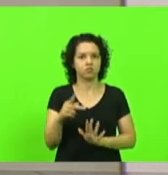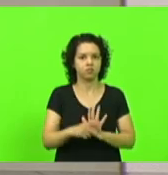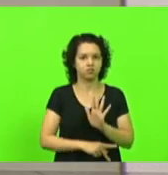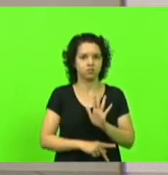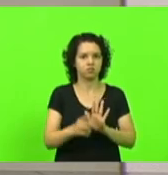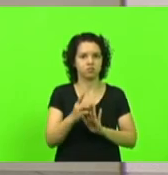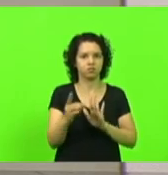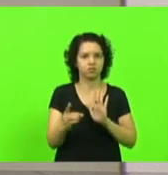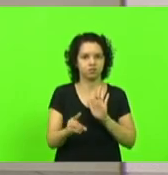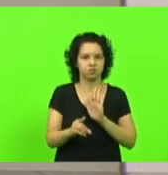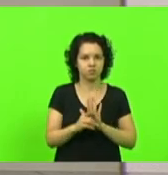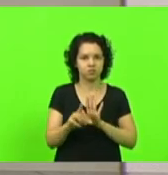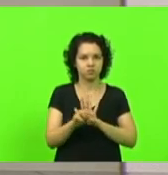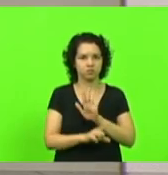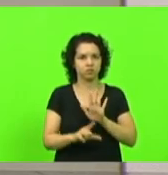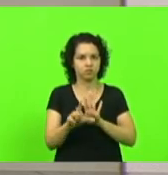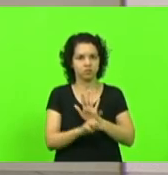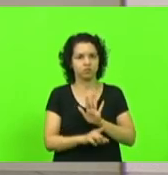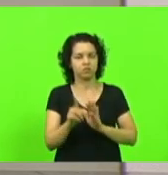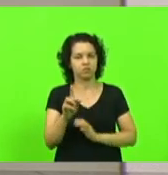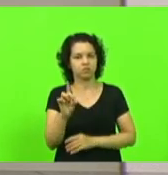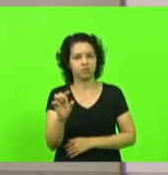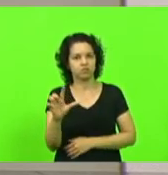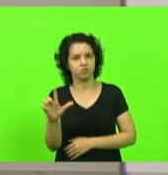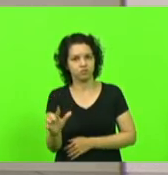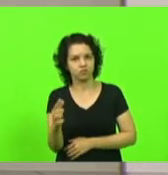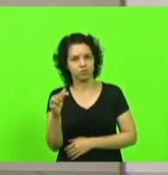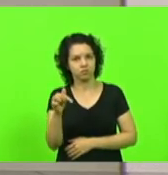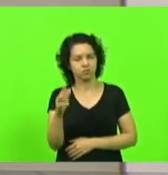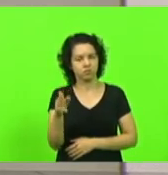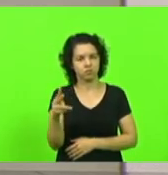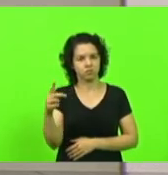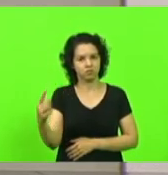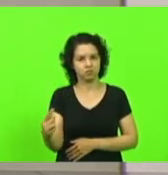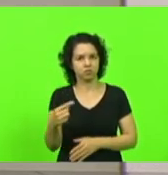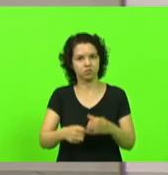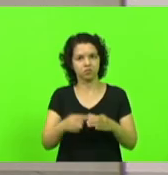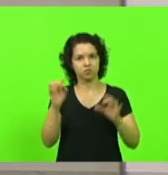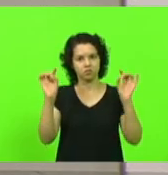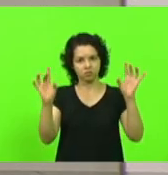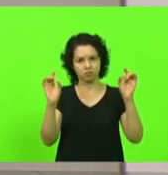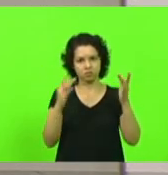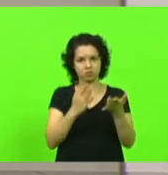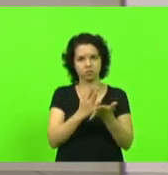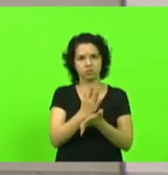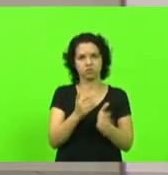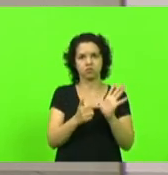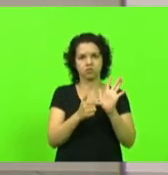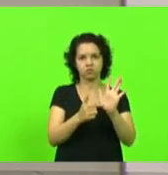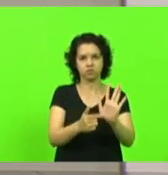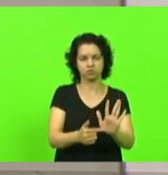decreto legislativo PDL 7.0/2021, autor comissão especial. Aprova a